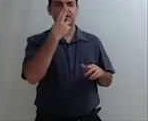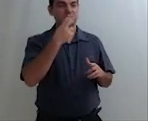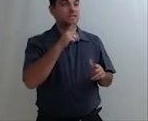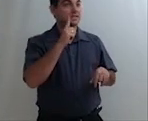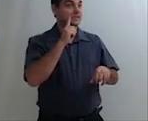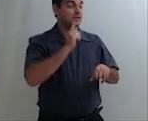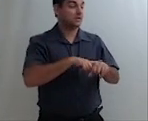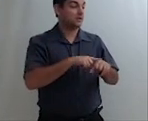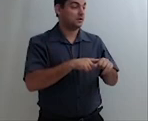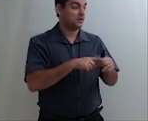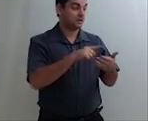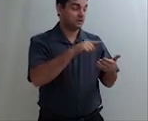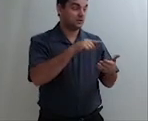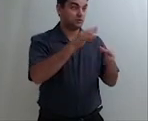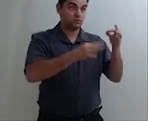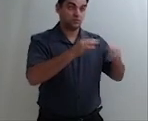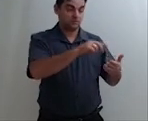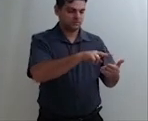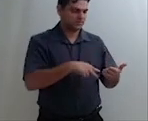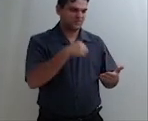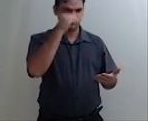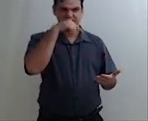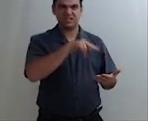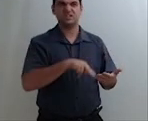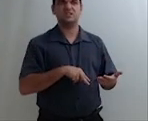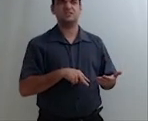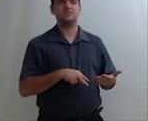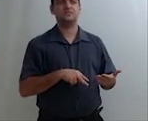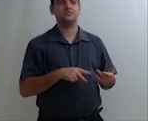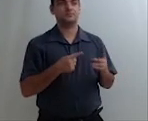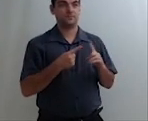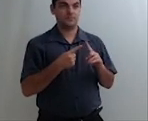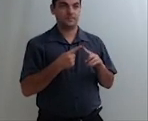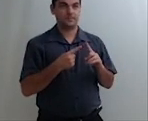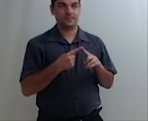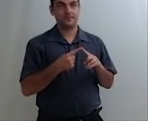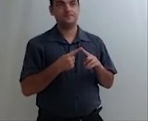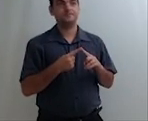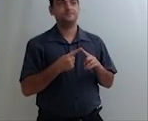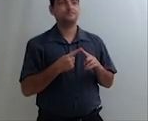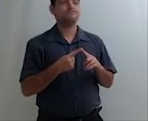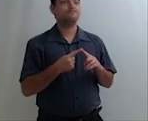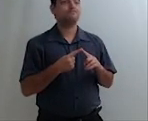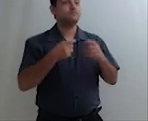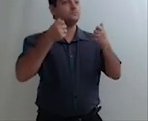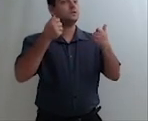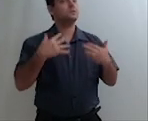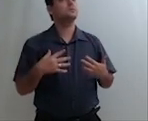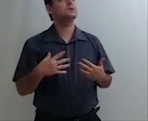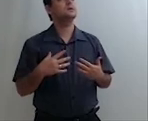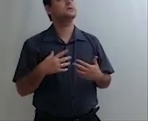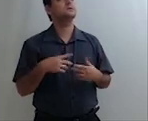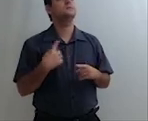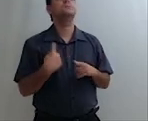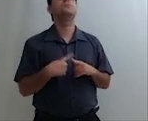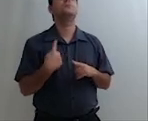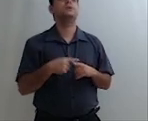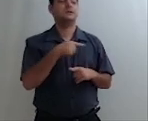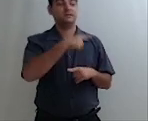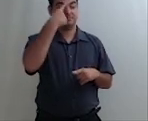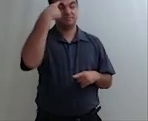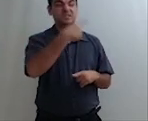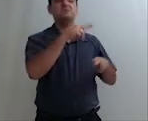preventiva em dois pontos o primeiro deles ao apontar a necessidade da privação